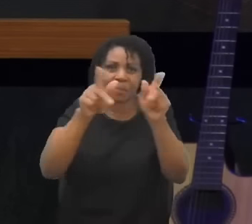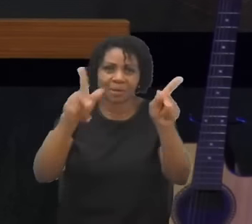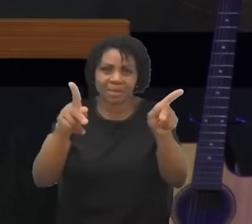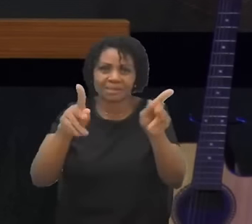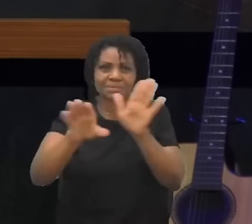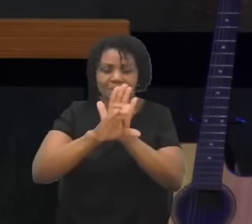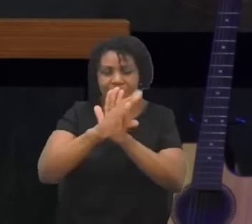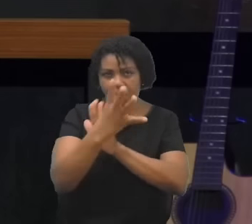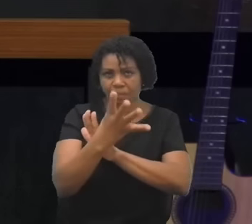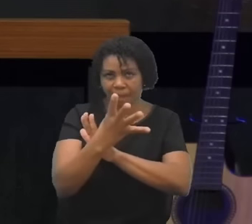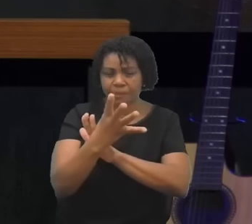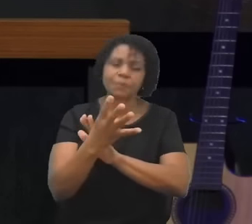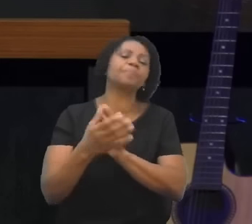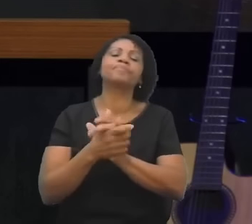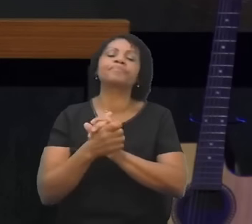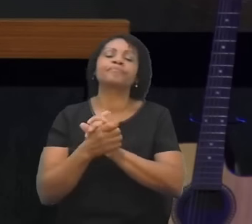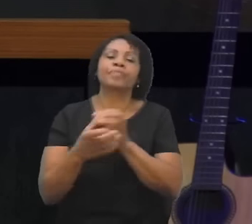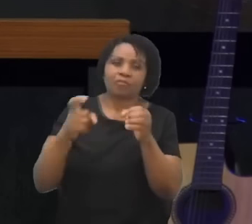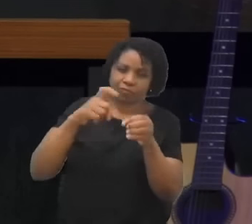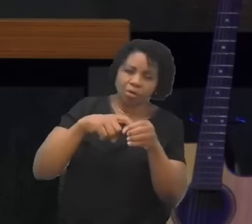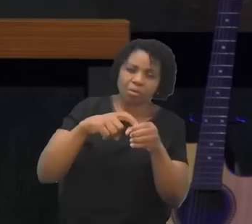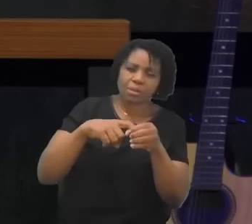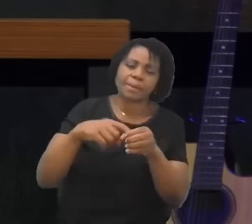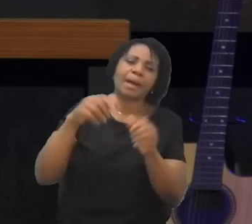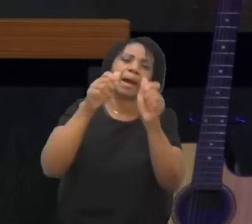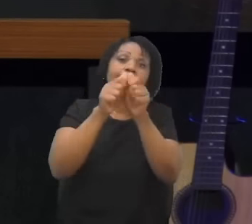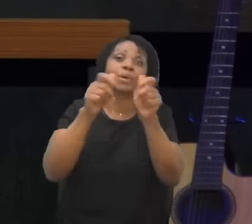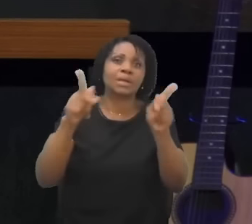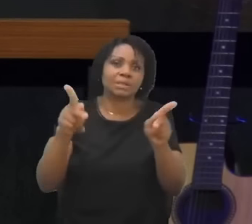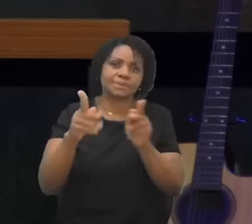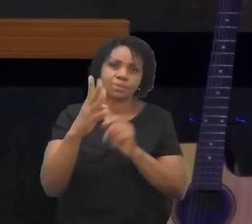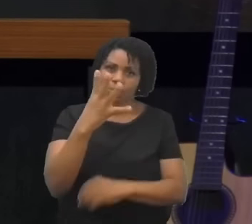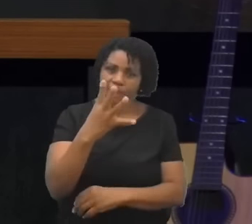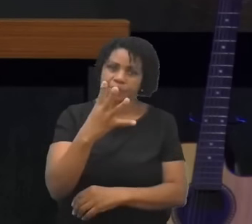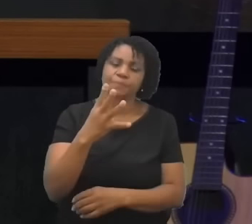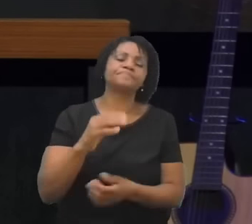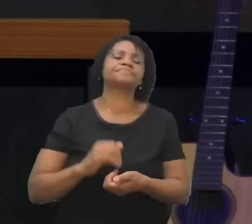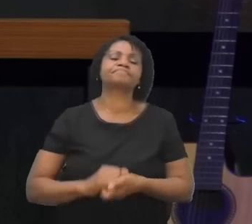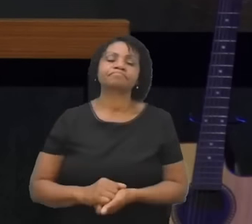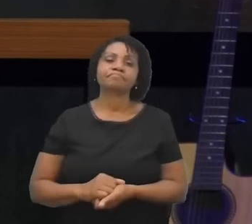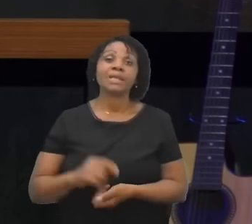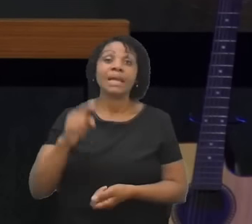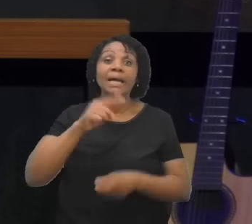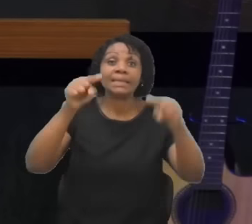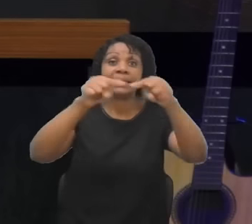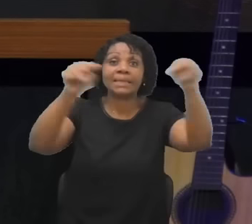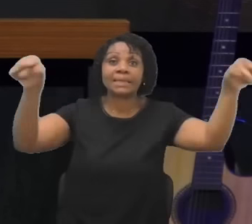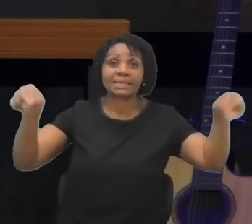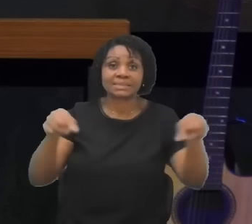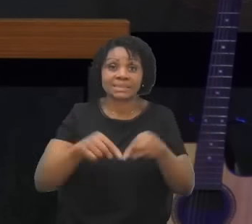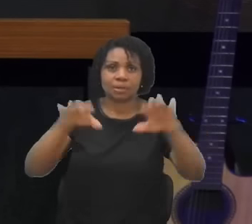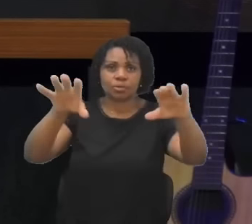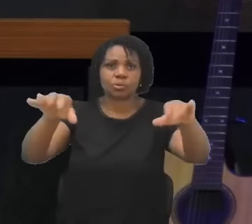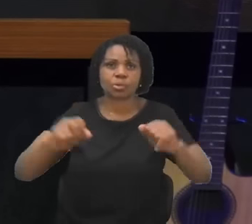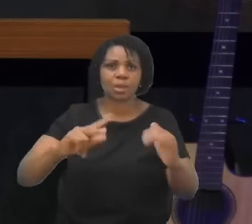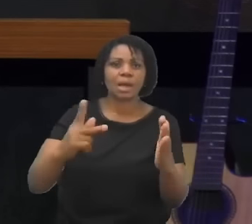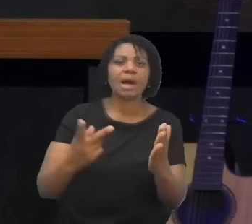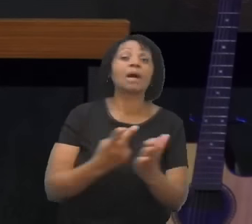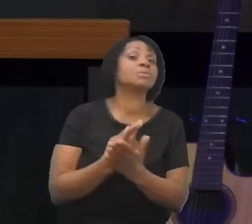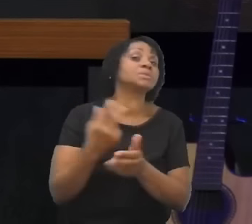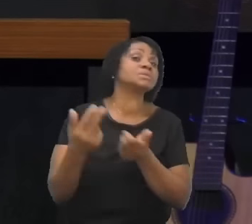capítulo 4. E eu volto para Apocalipse 4. Ali na sala do trono, aconteceu